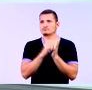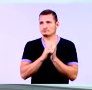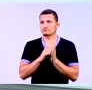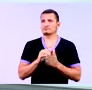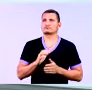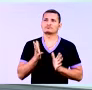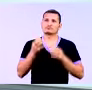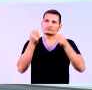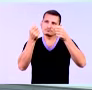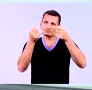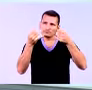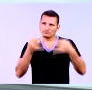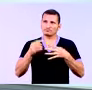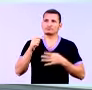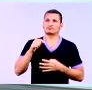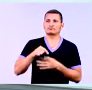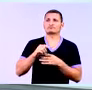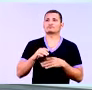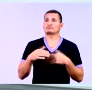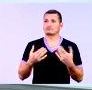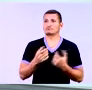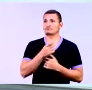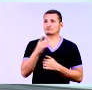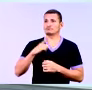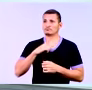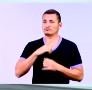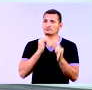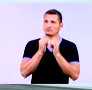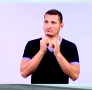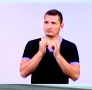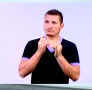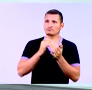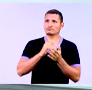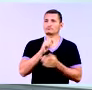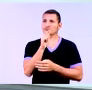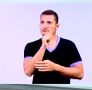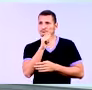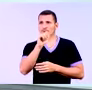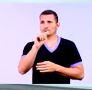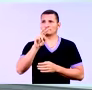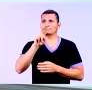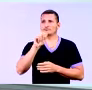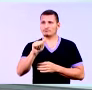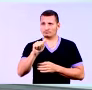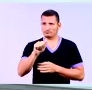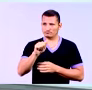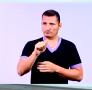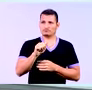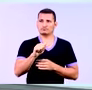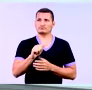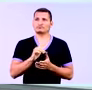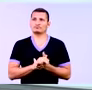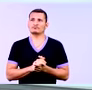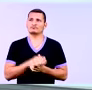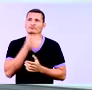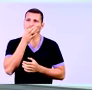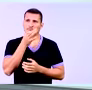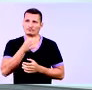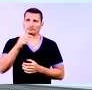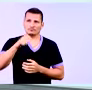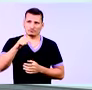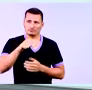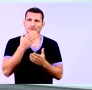aqui no ambiente. Então veja, você tem essa informação escrita no ambiente virtual. Nós fizemos o comentário aqui durante a aula,